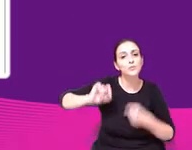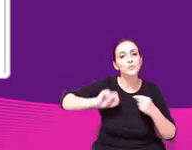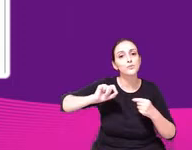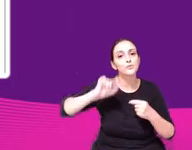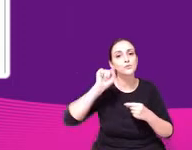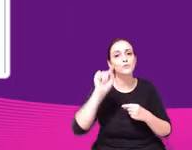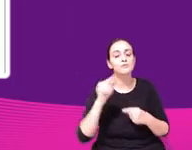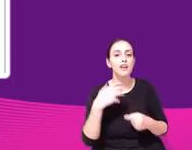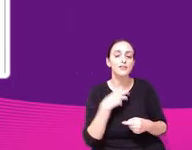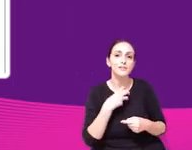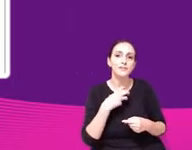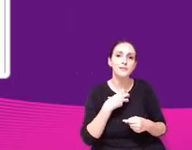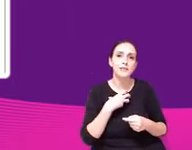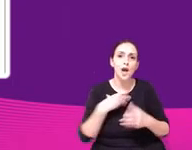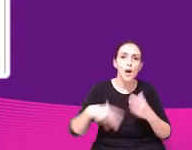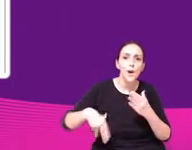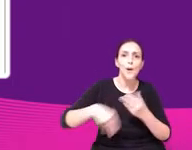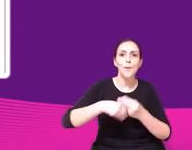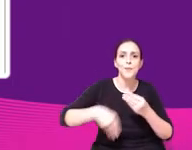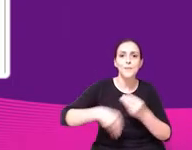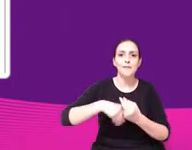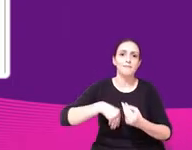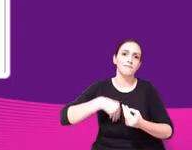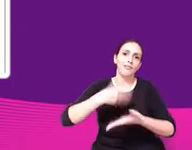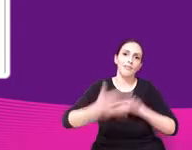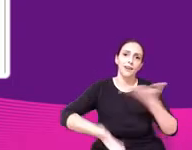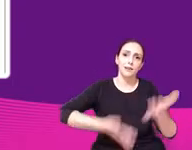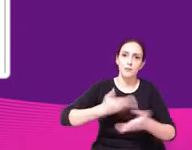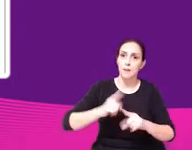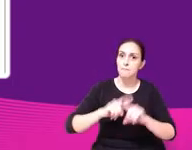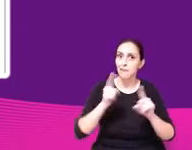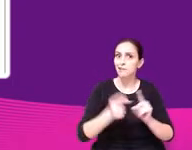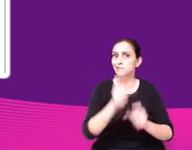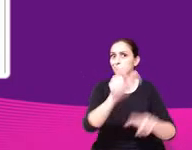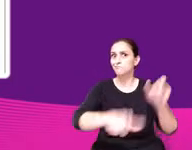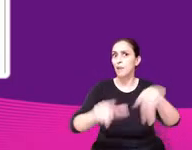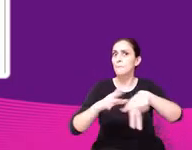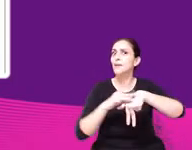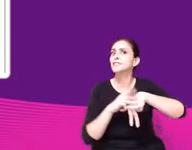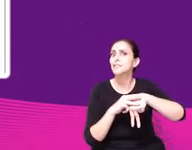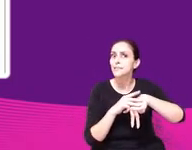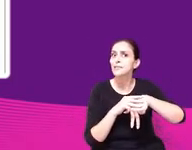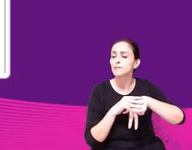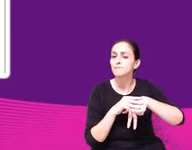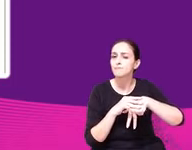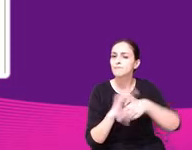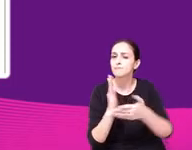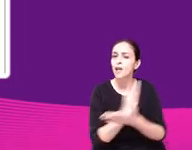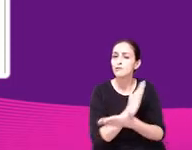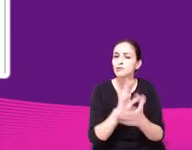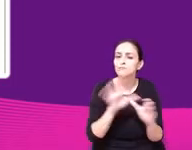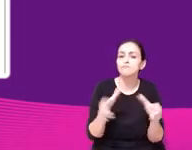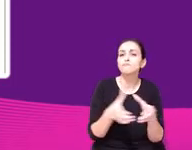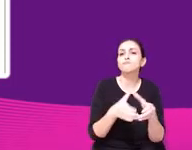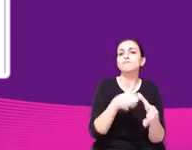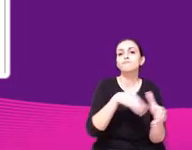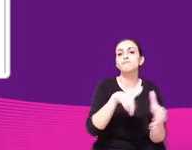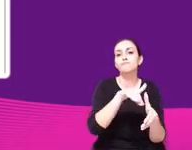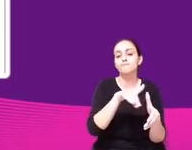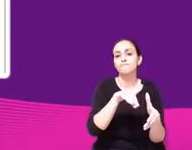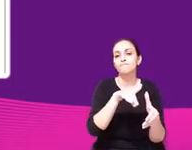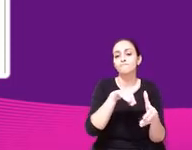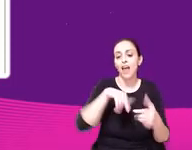formas complementares de tratamento, mas para muitos pacientes, uma parcela deles, a diálise